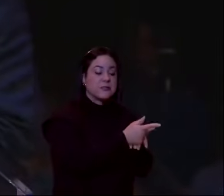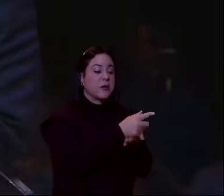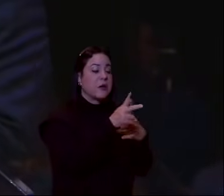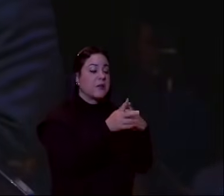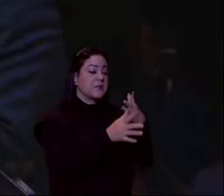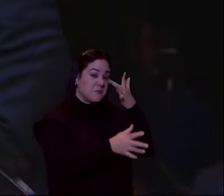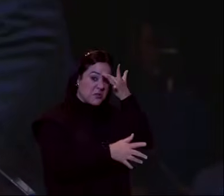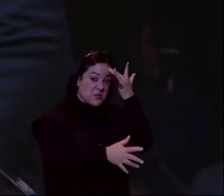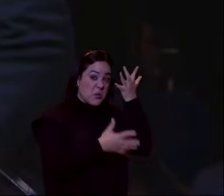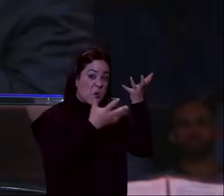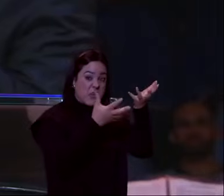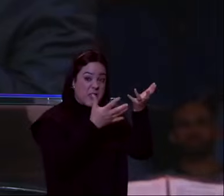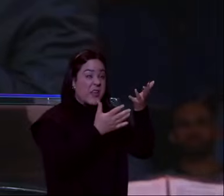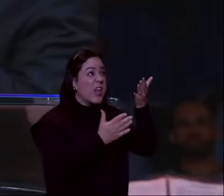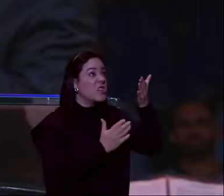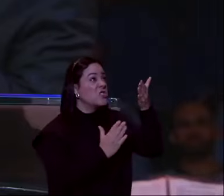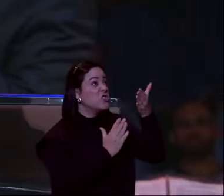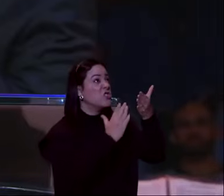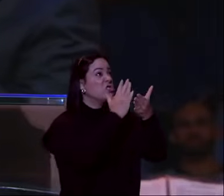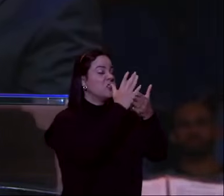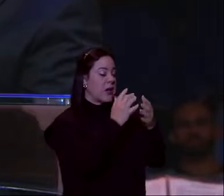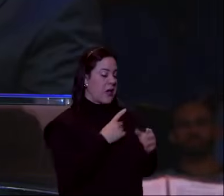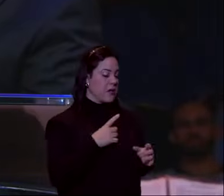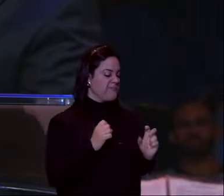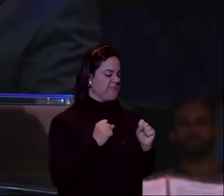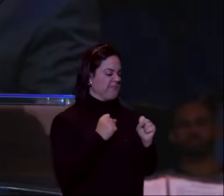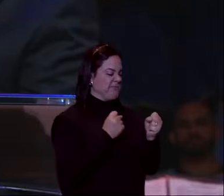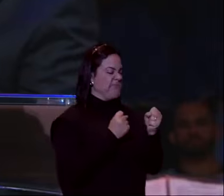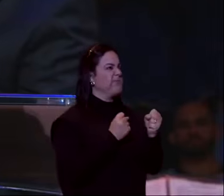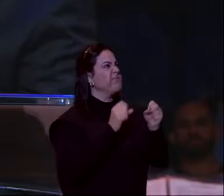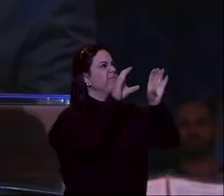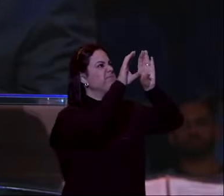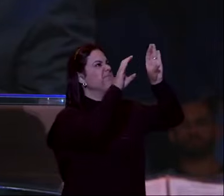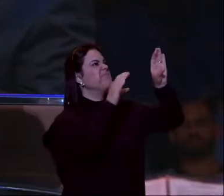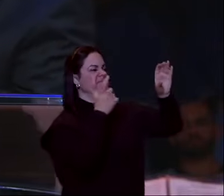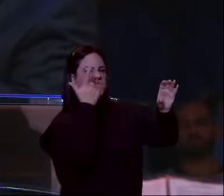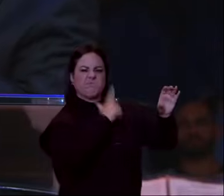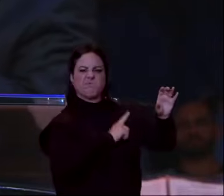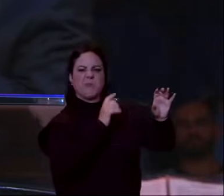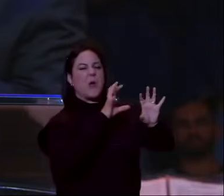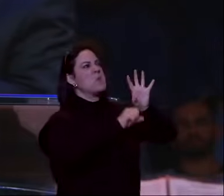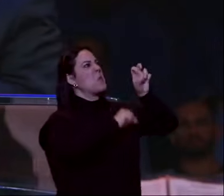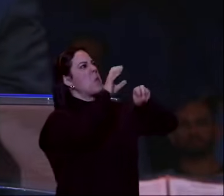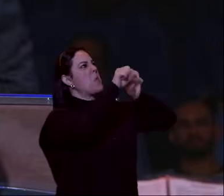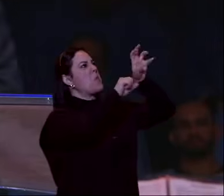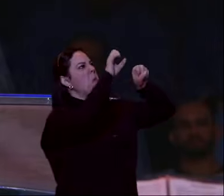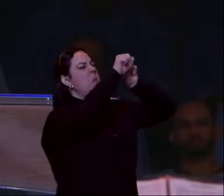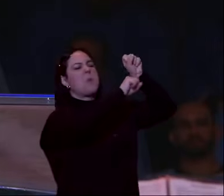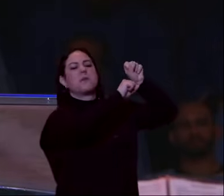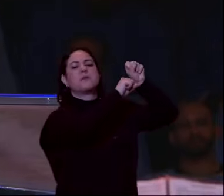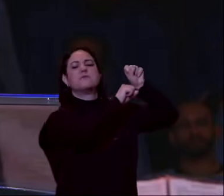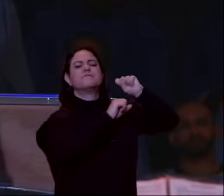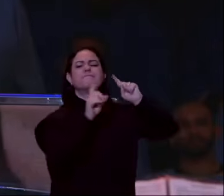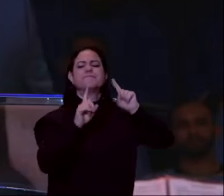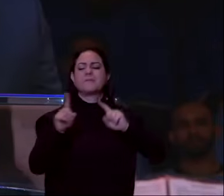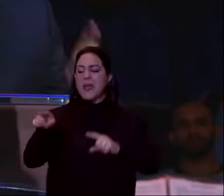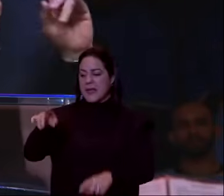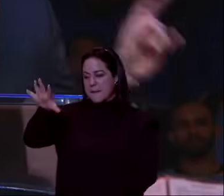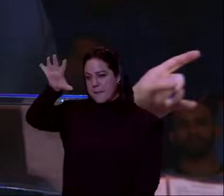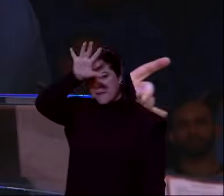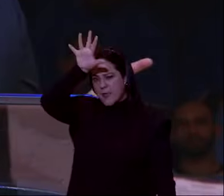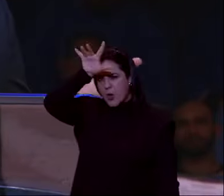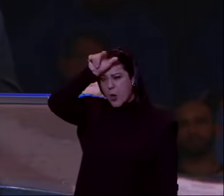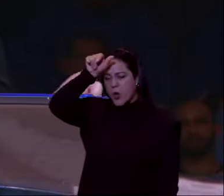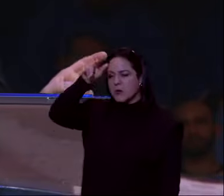queriam subir aos céus pelos seus próprios meios. Aqui no Pentecostes a gente descobre que não